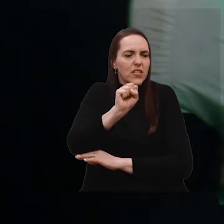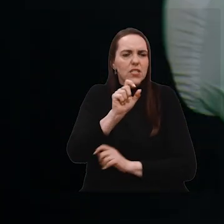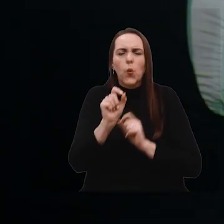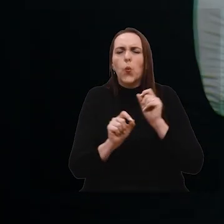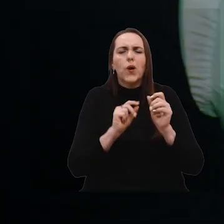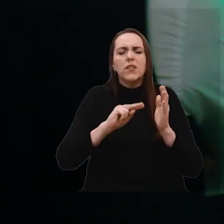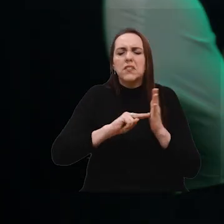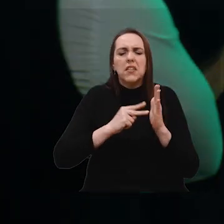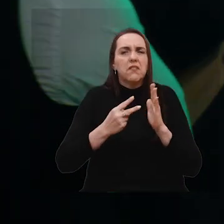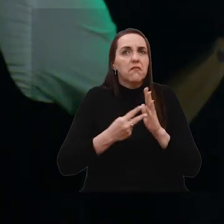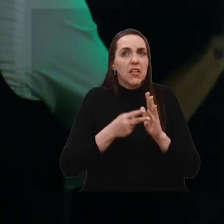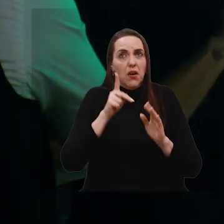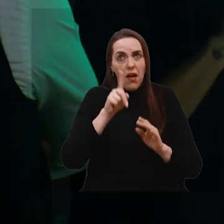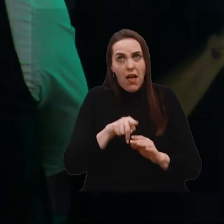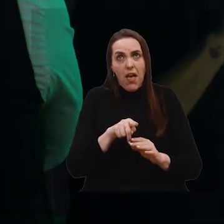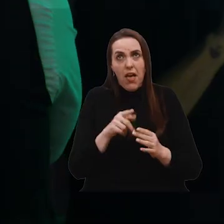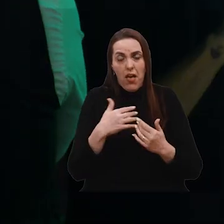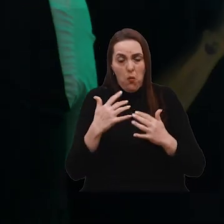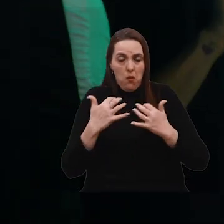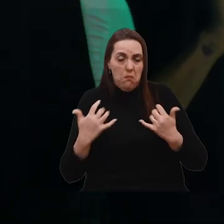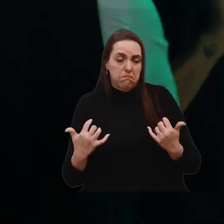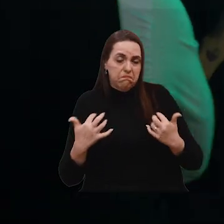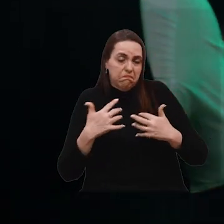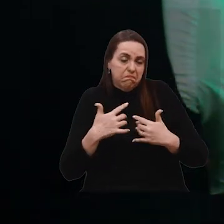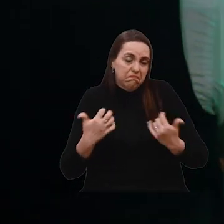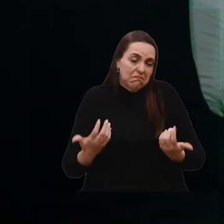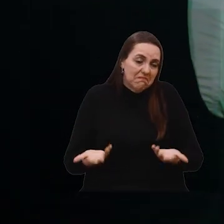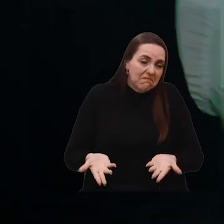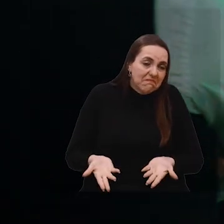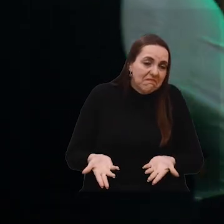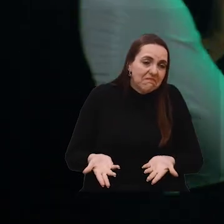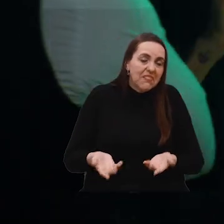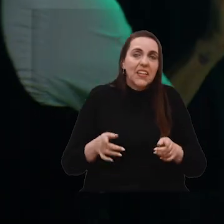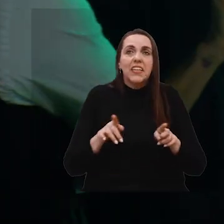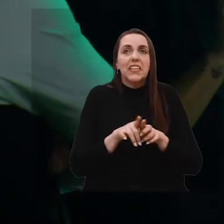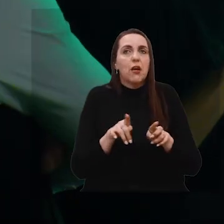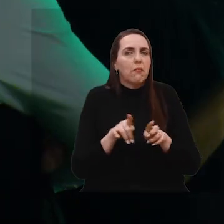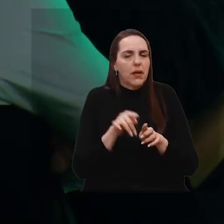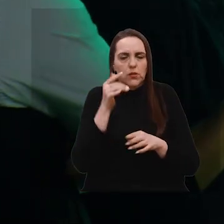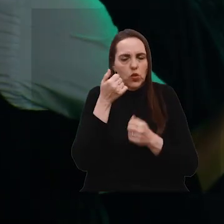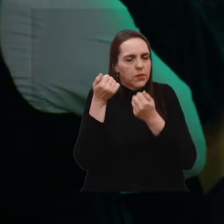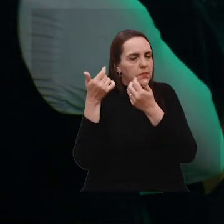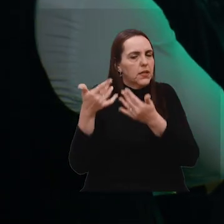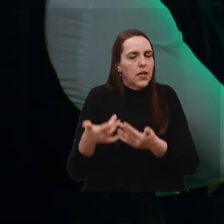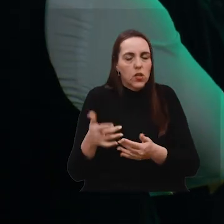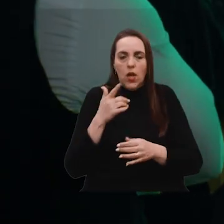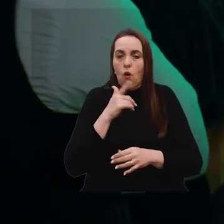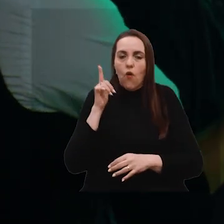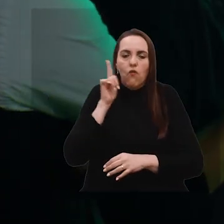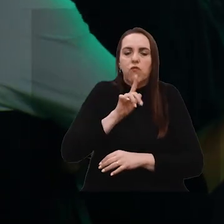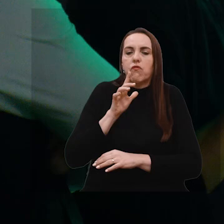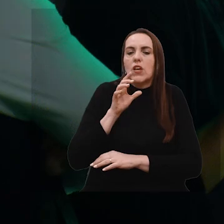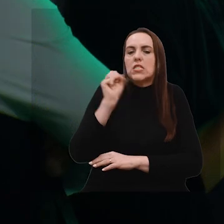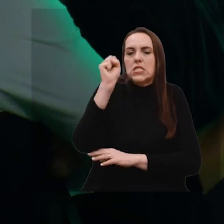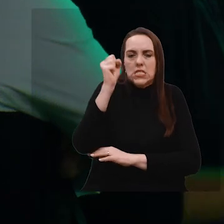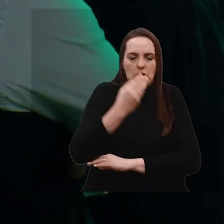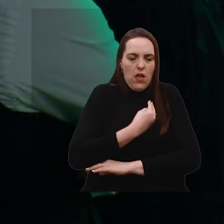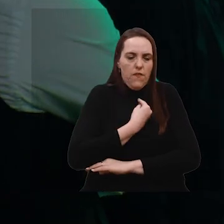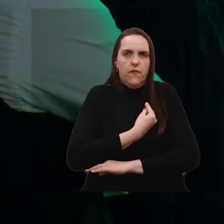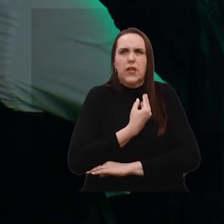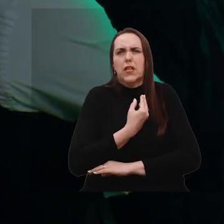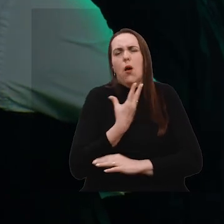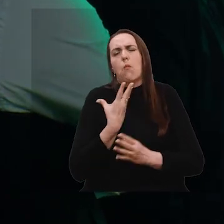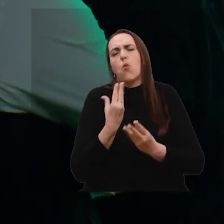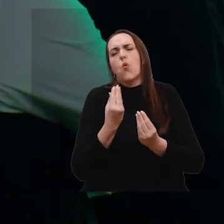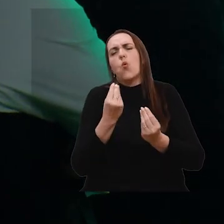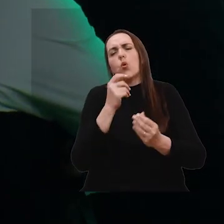sei se o vencer dele seria exatamente esse, eu tendo virado um gaiteiro, né? E também não estou dizendo que eu